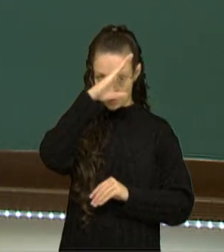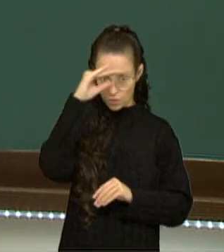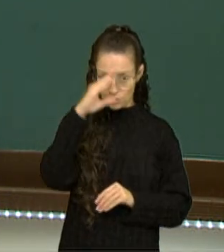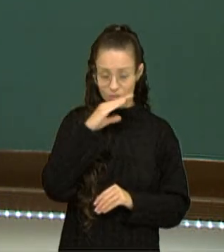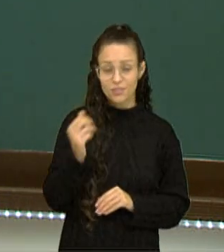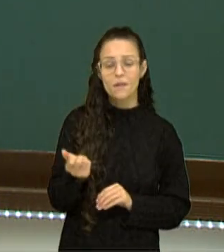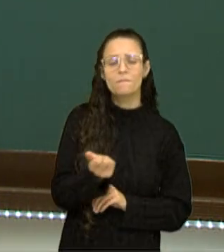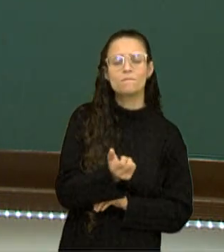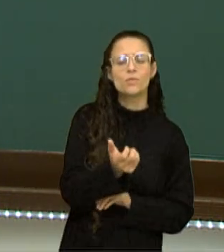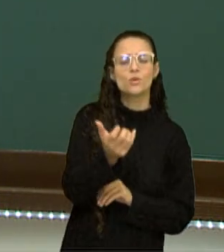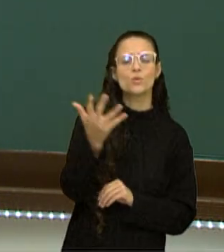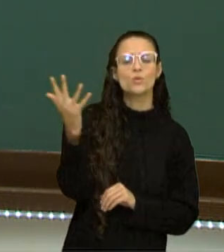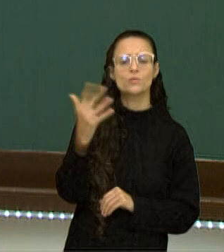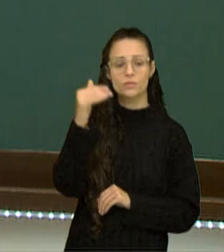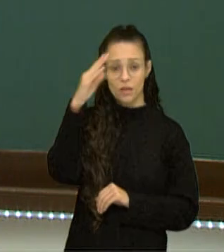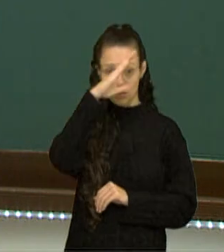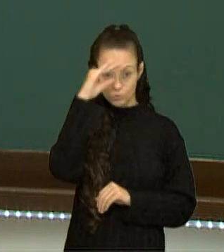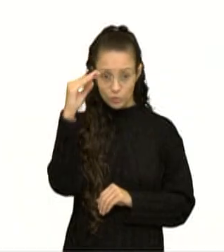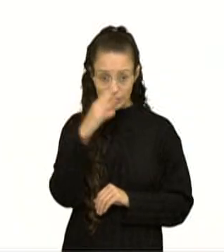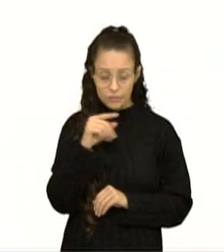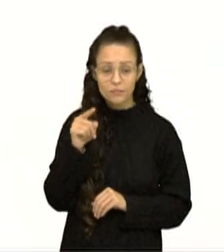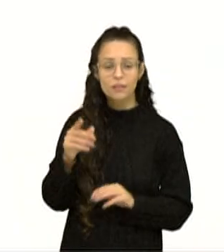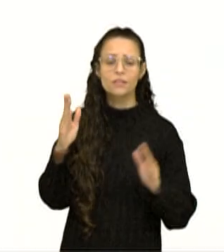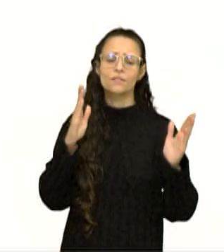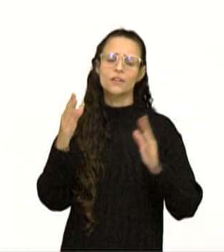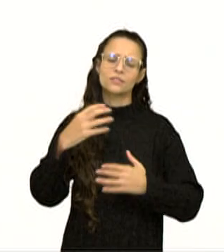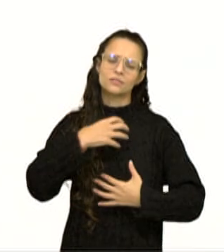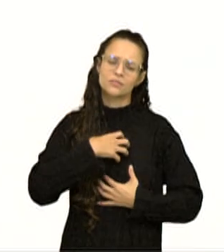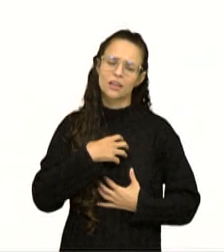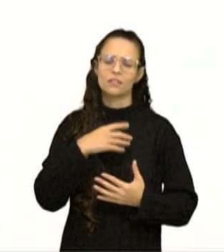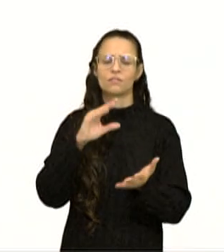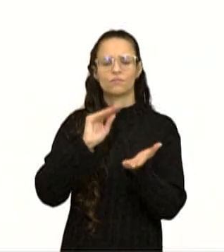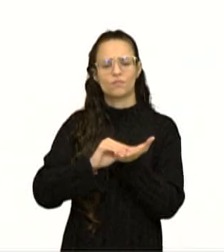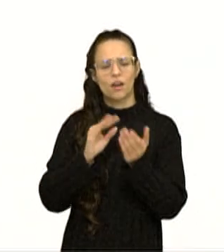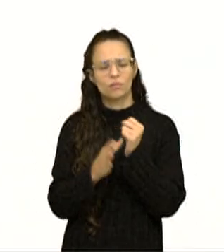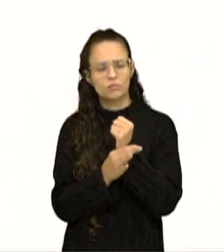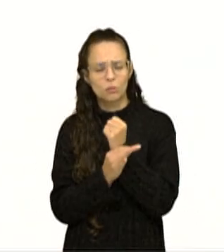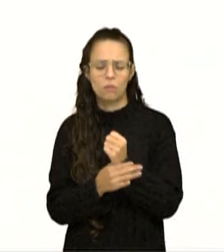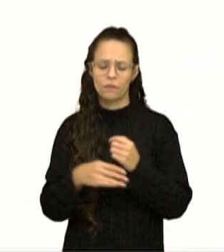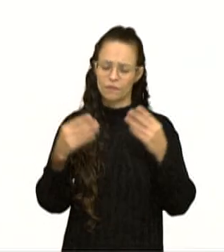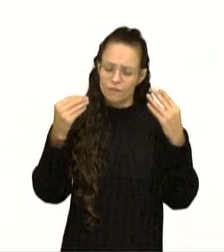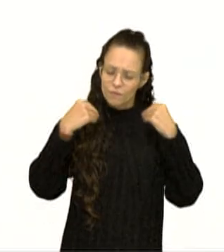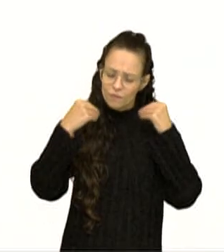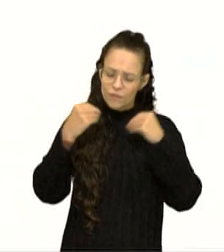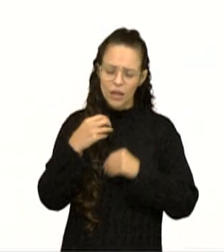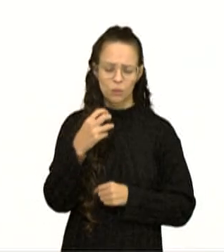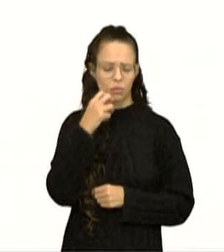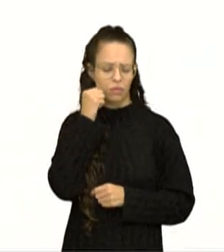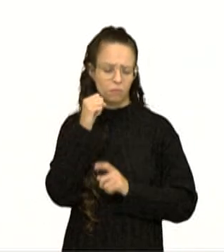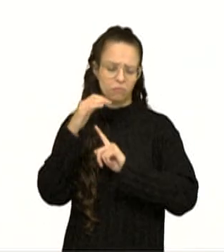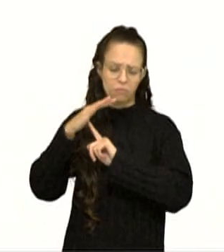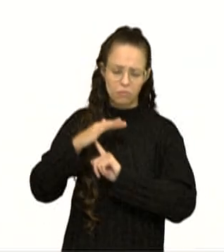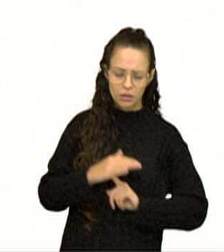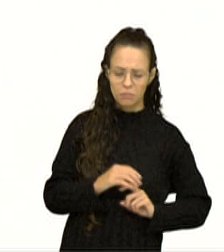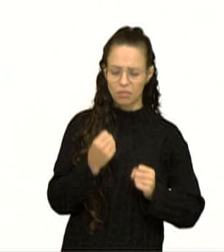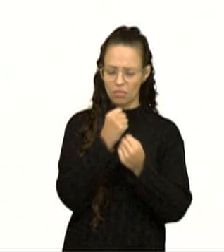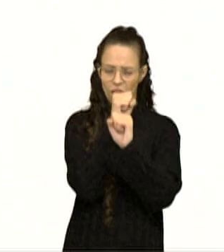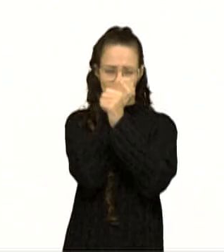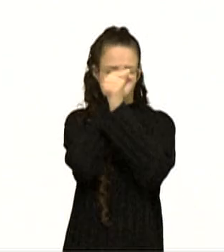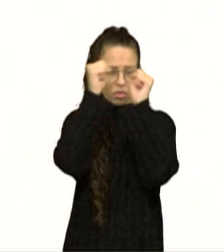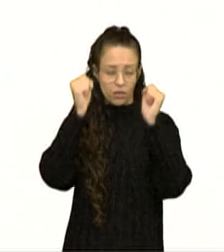muitos adolescentes nessa fase podem se sentir inseguros, fragilizados, deprimidos,